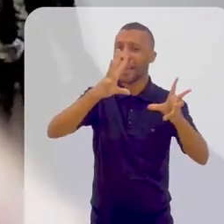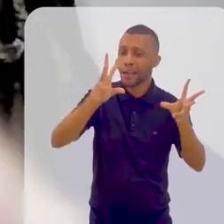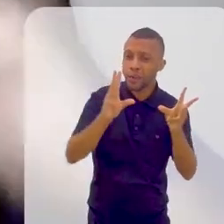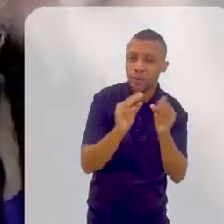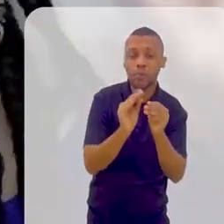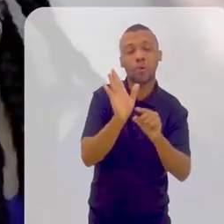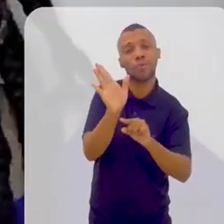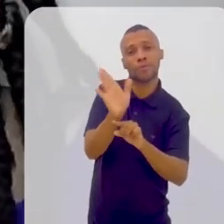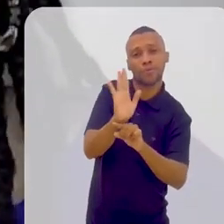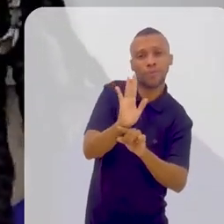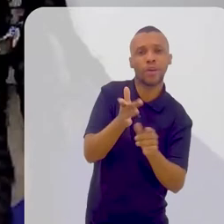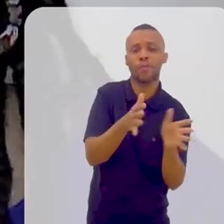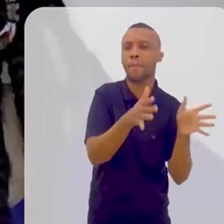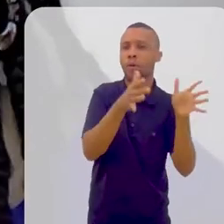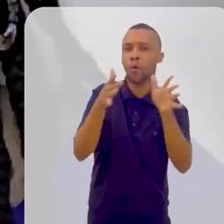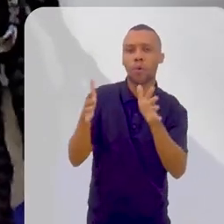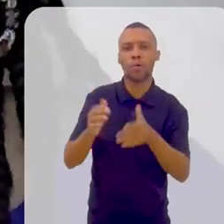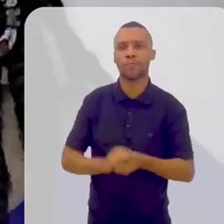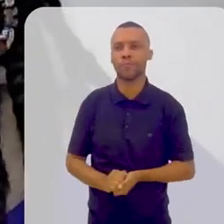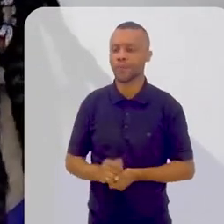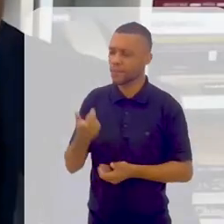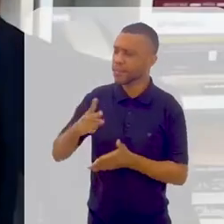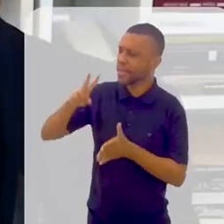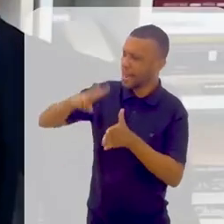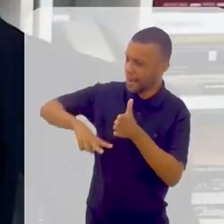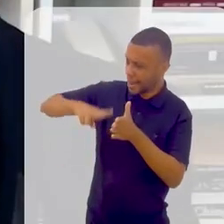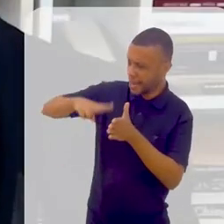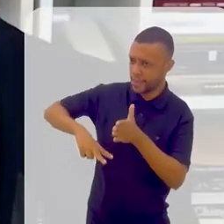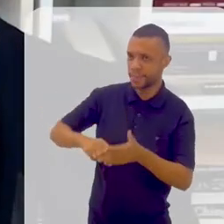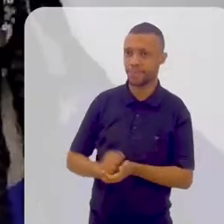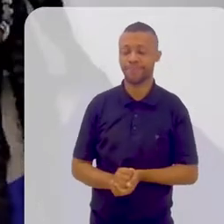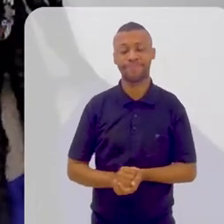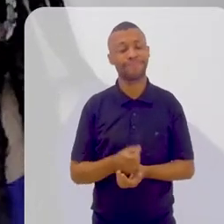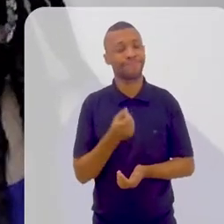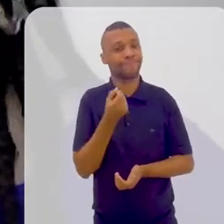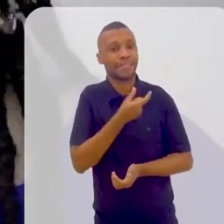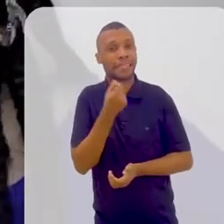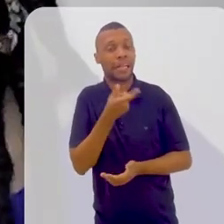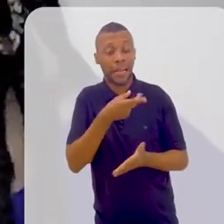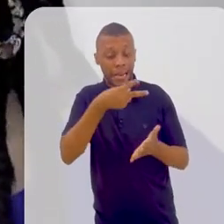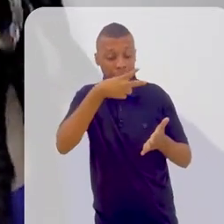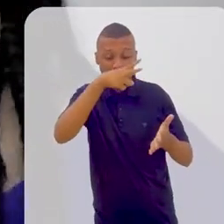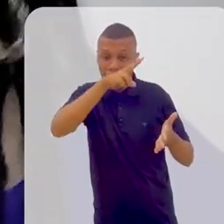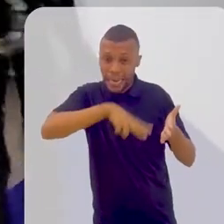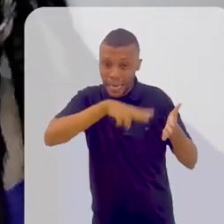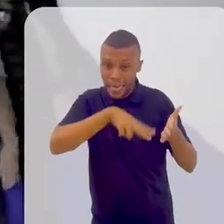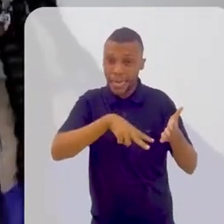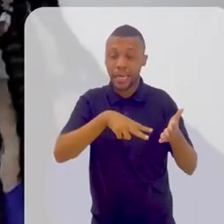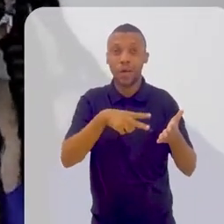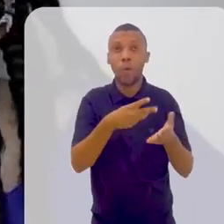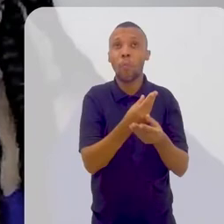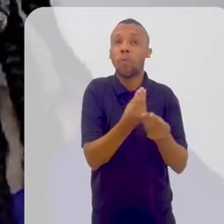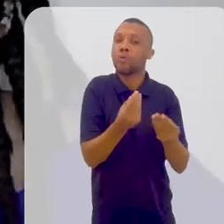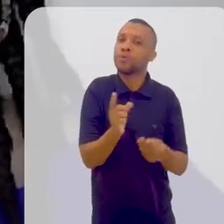kit, já fazia. Você lia muito? Engraçado, eu não lia